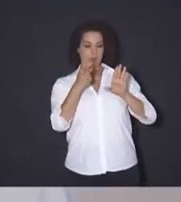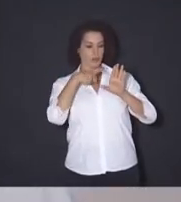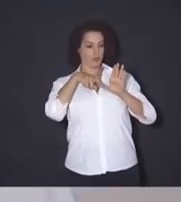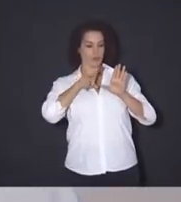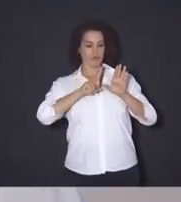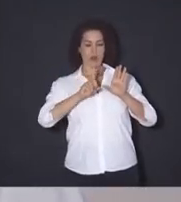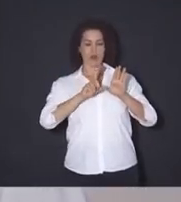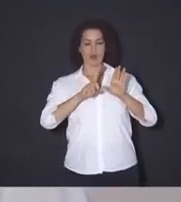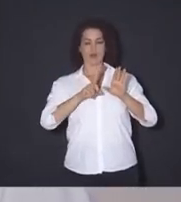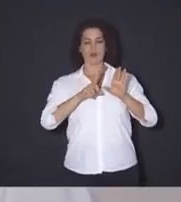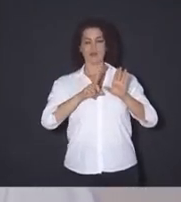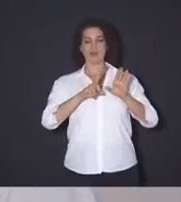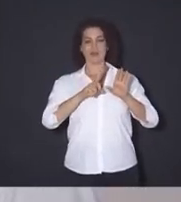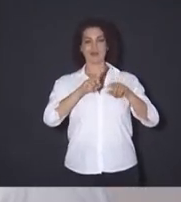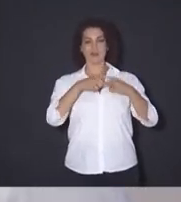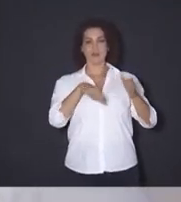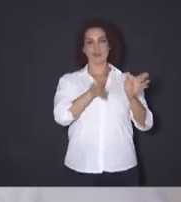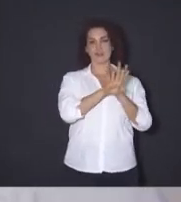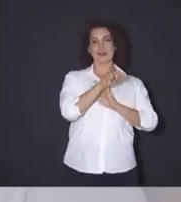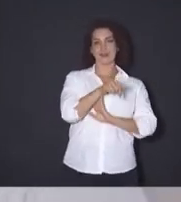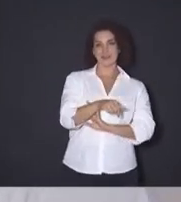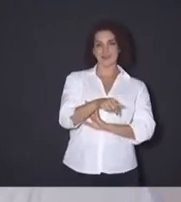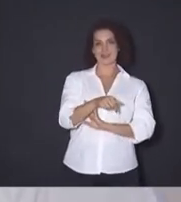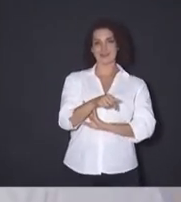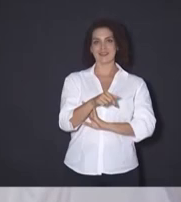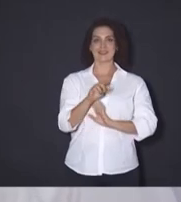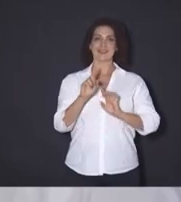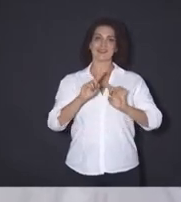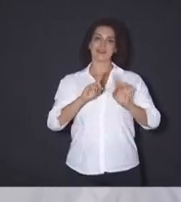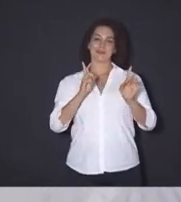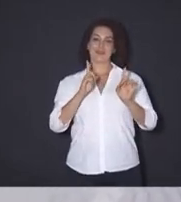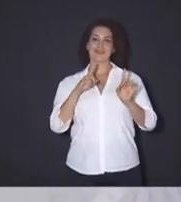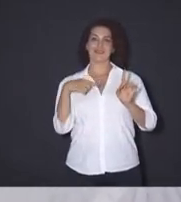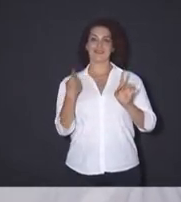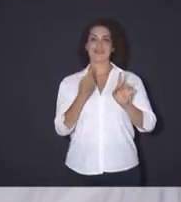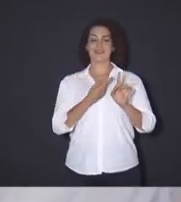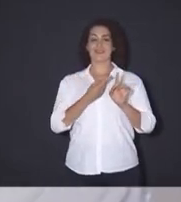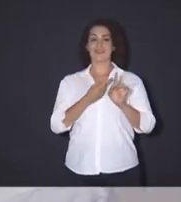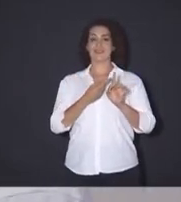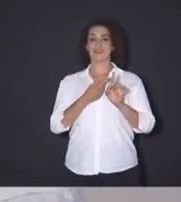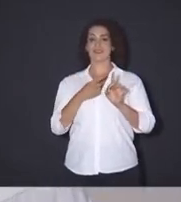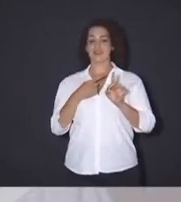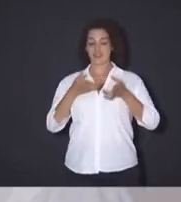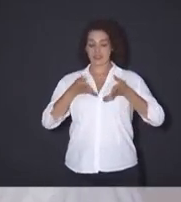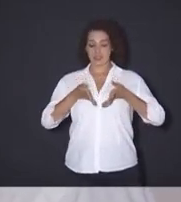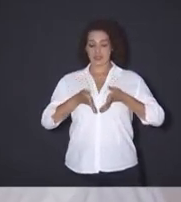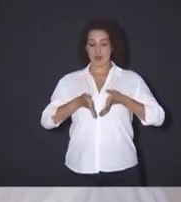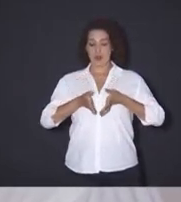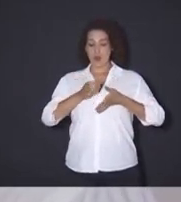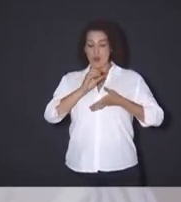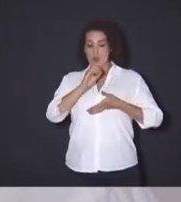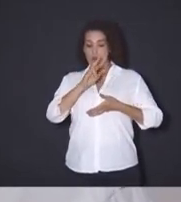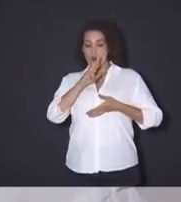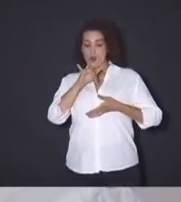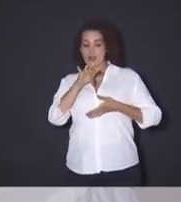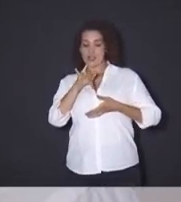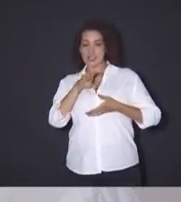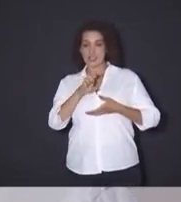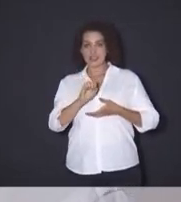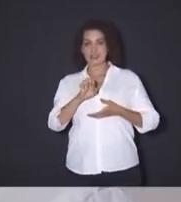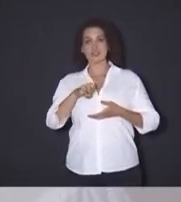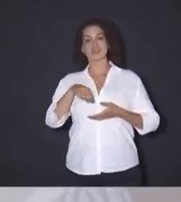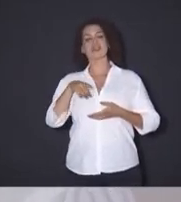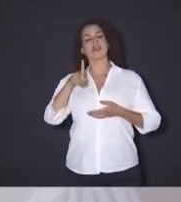esse lugar é mais só que viemos de lá com a memória com os botões com